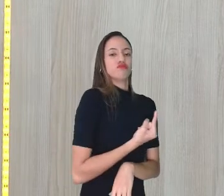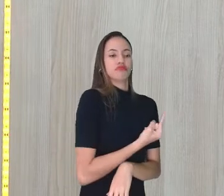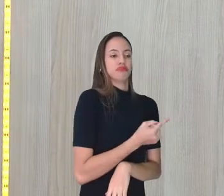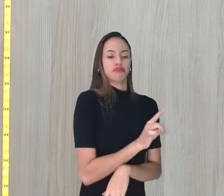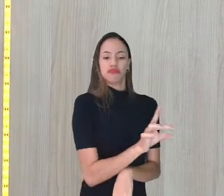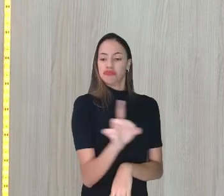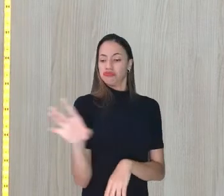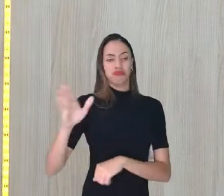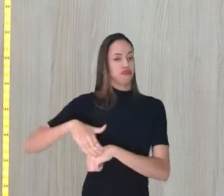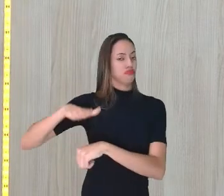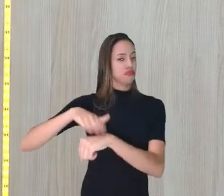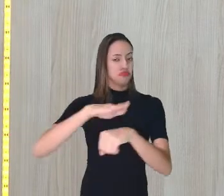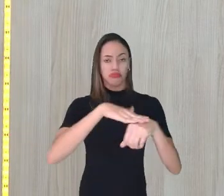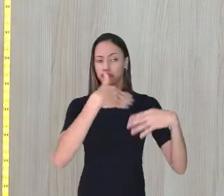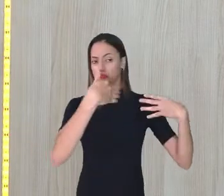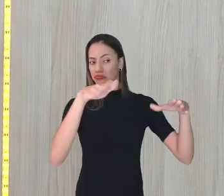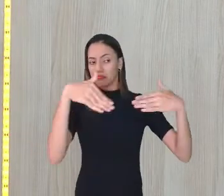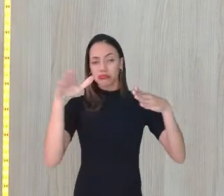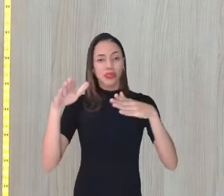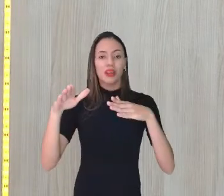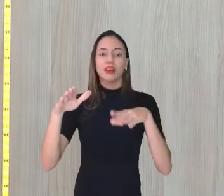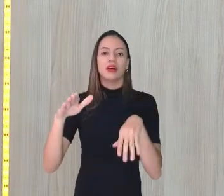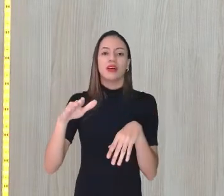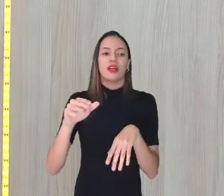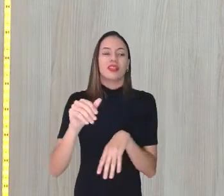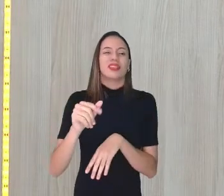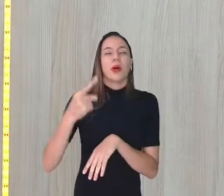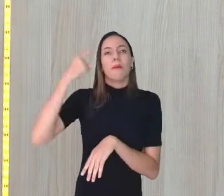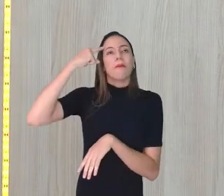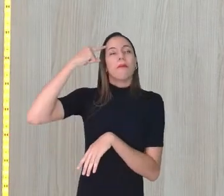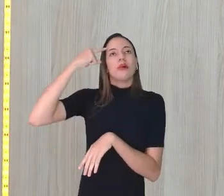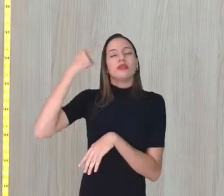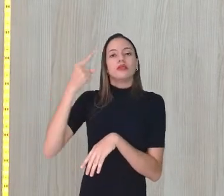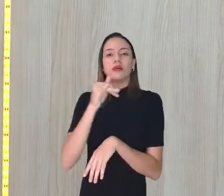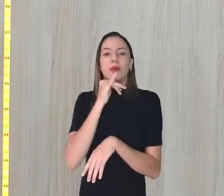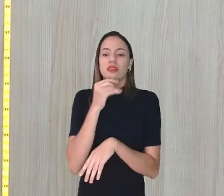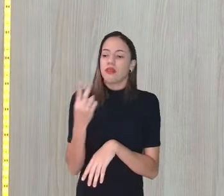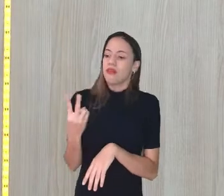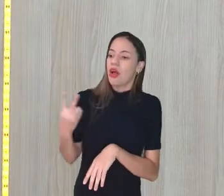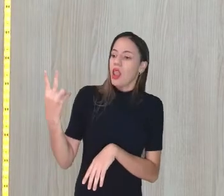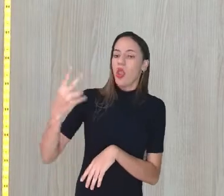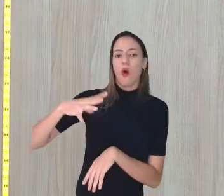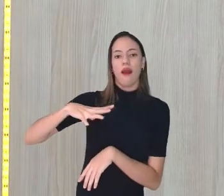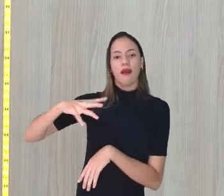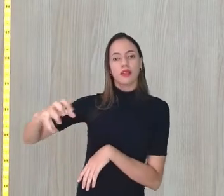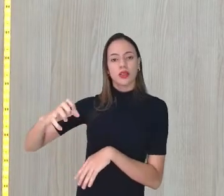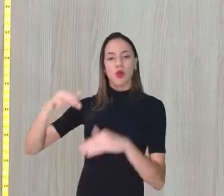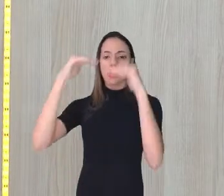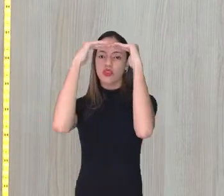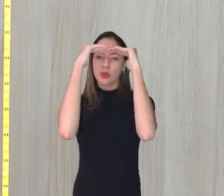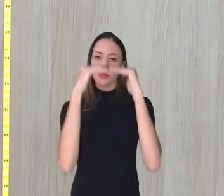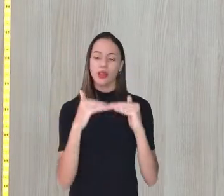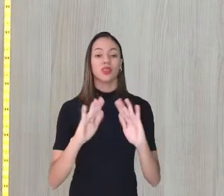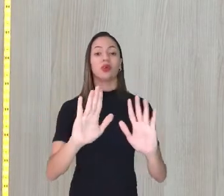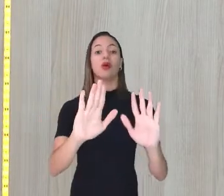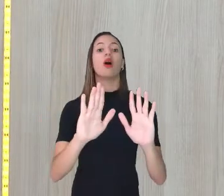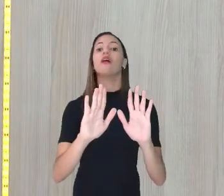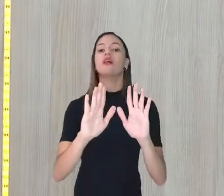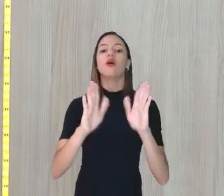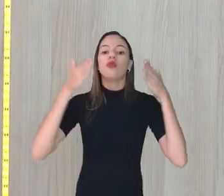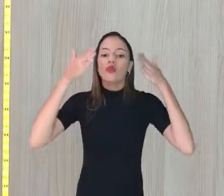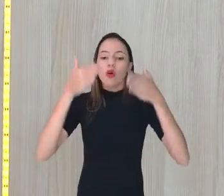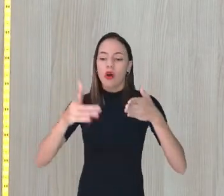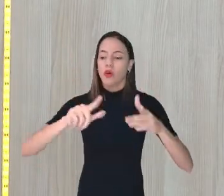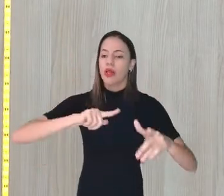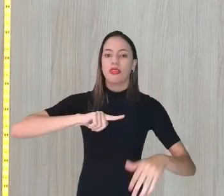por si, onde a gente não visa valores éticos, respeito e tudo mais, mas visa o ter, né?